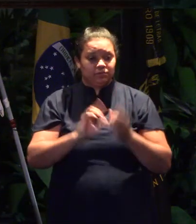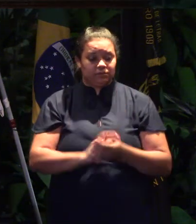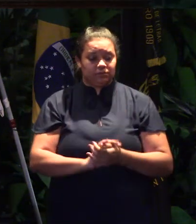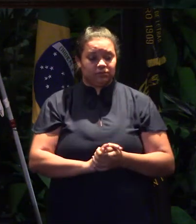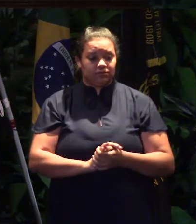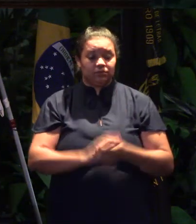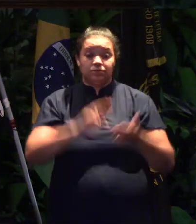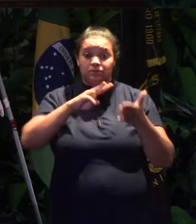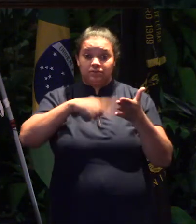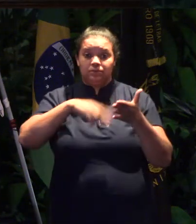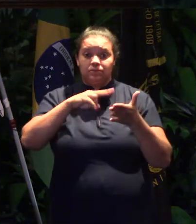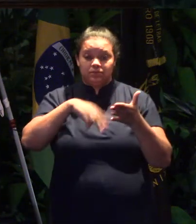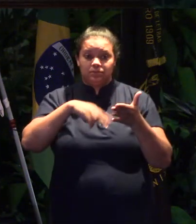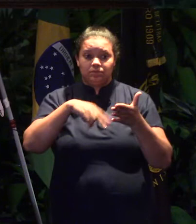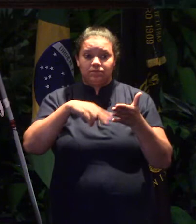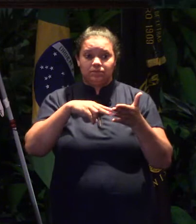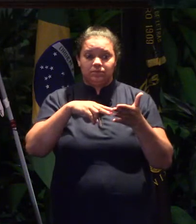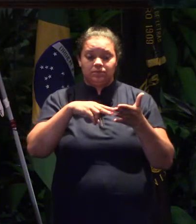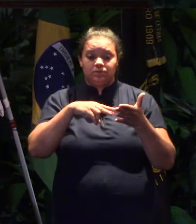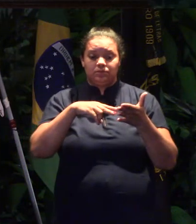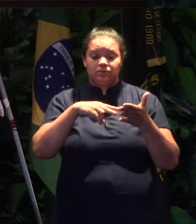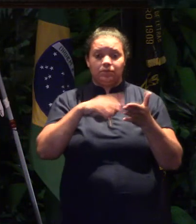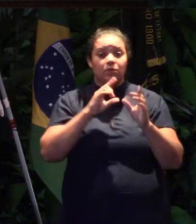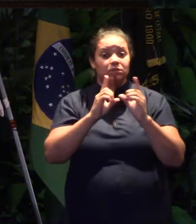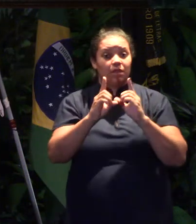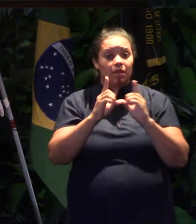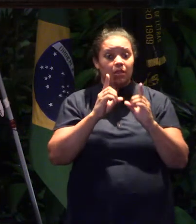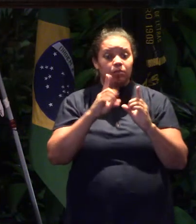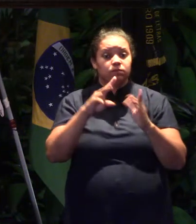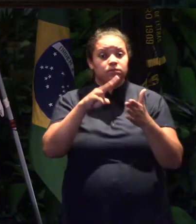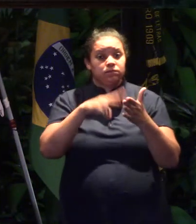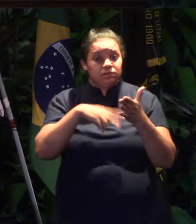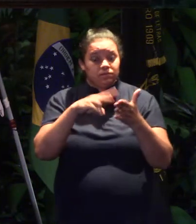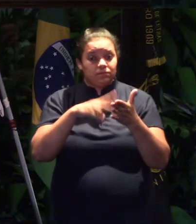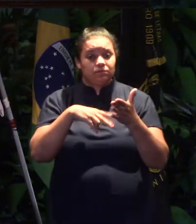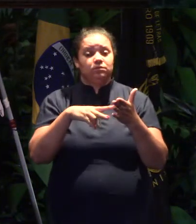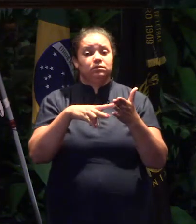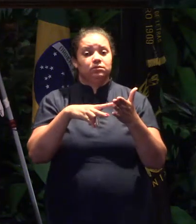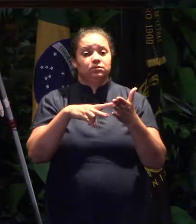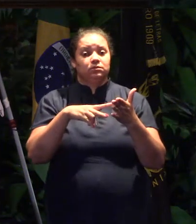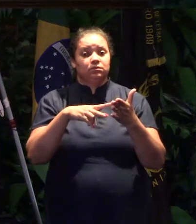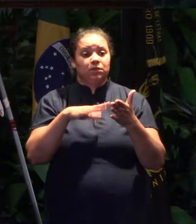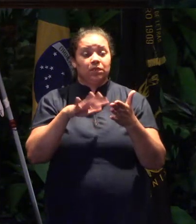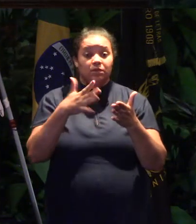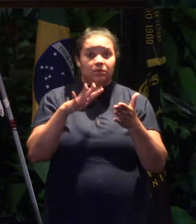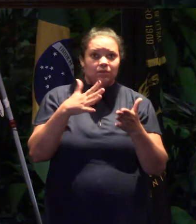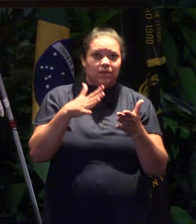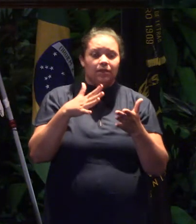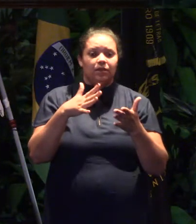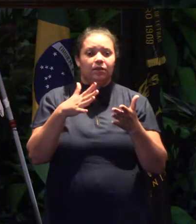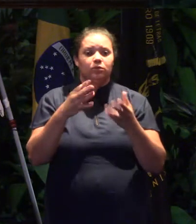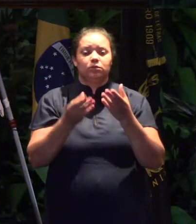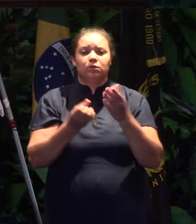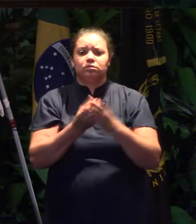com o leitor, ou melhor dizendo, o diálogo com o leitor que o livro proporciona talvez venha da origem, de como